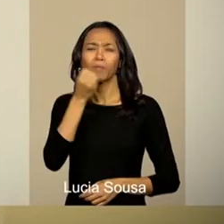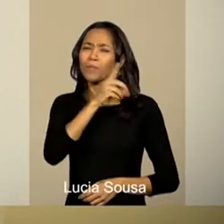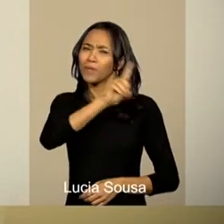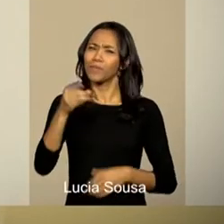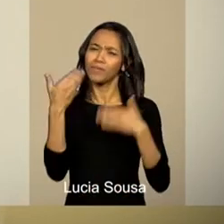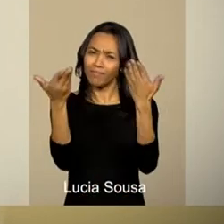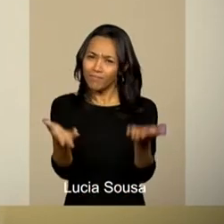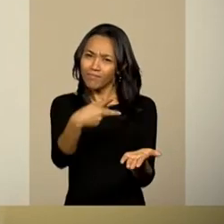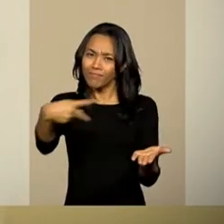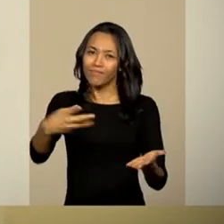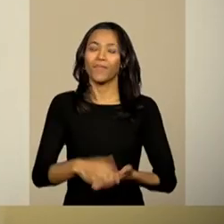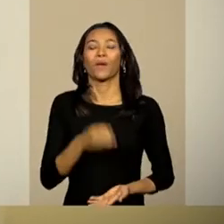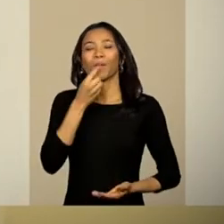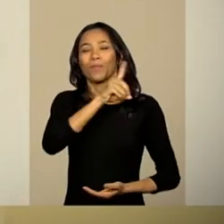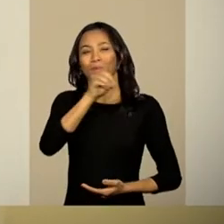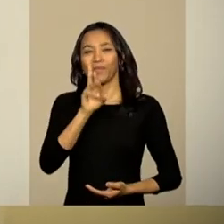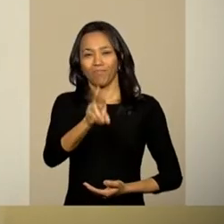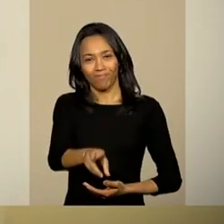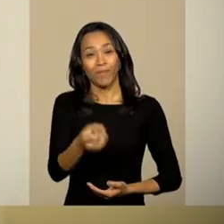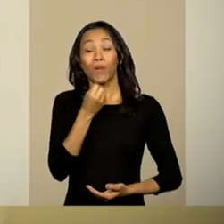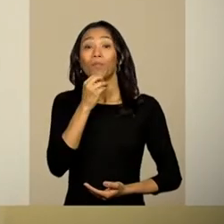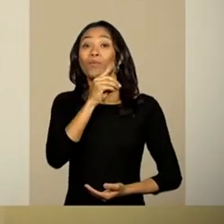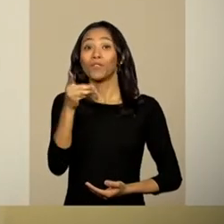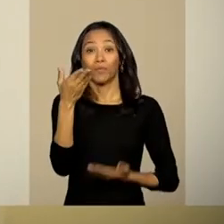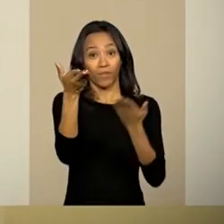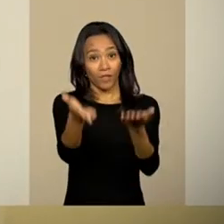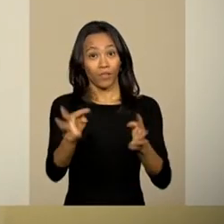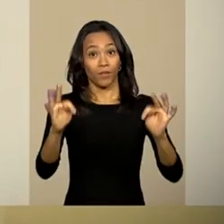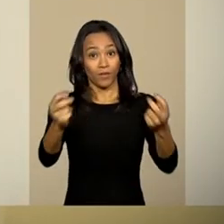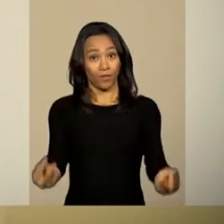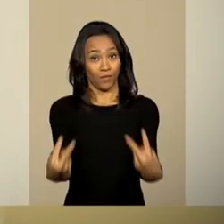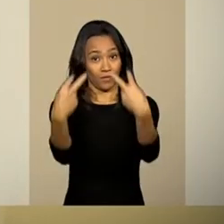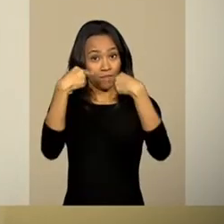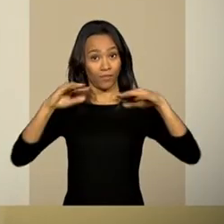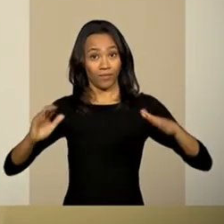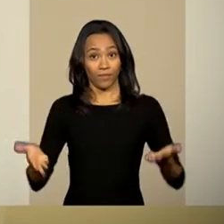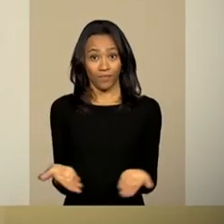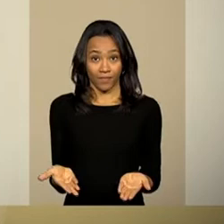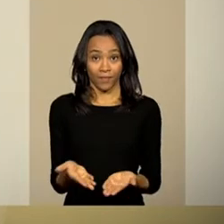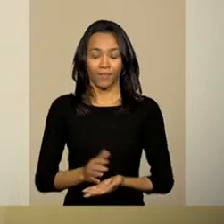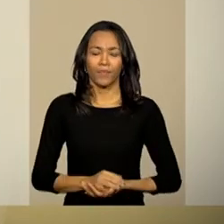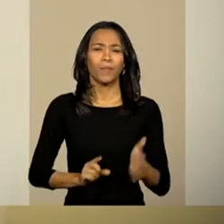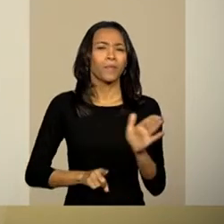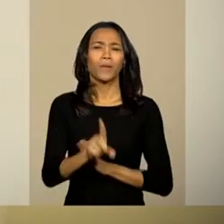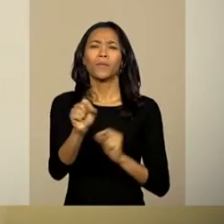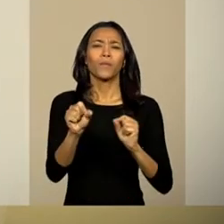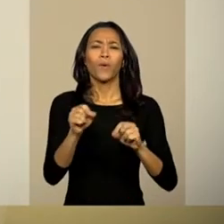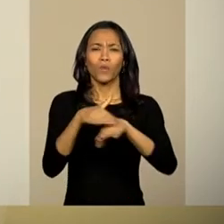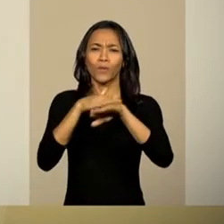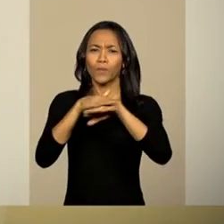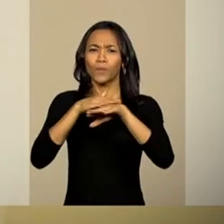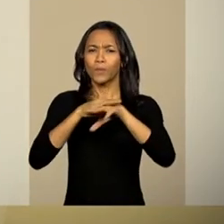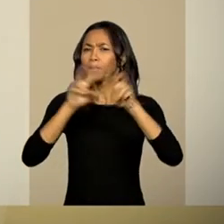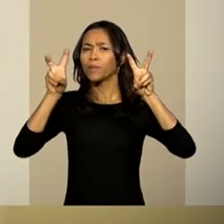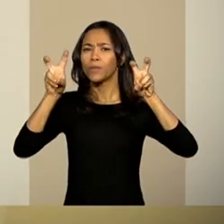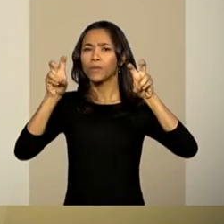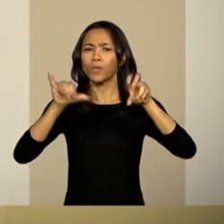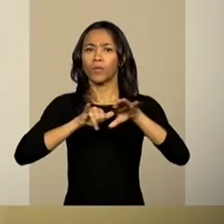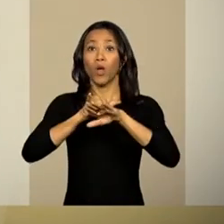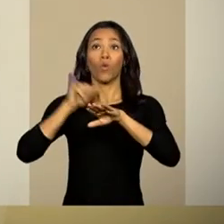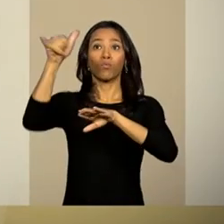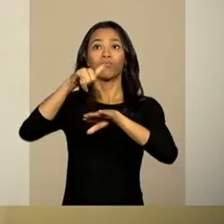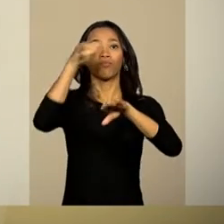Bom dia, Presidenta. Bom dia, Luciano. E bom dia para você que nos acompanha hoje aqui no Café. Presidenta, hoje eu queria conversar sobre os